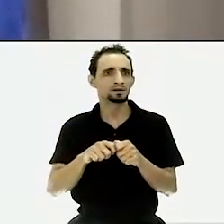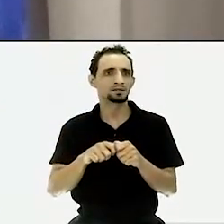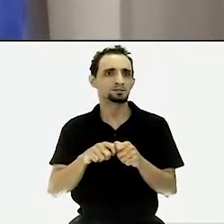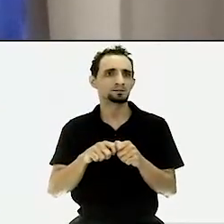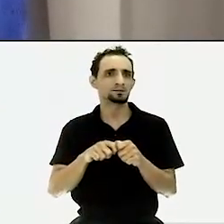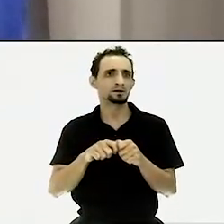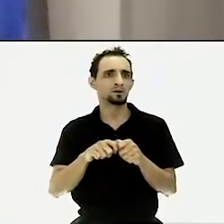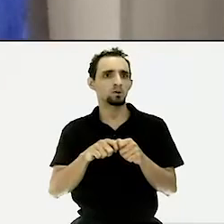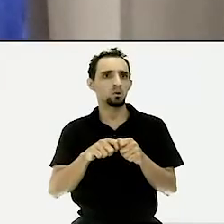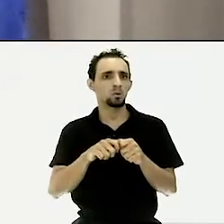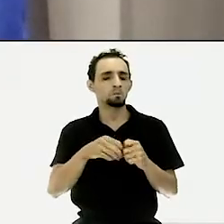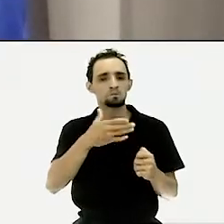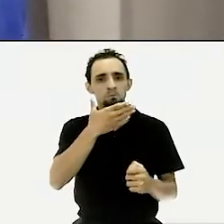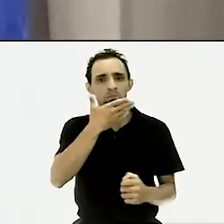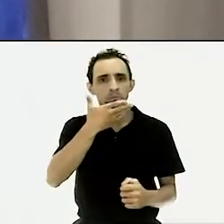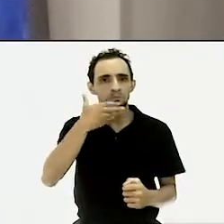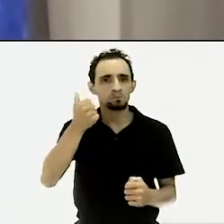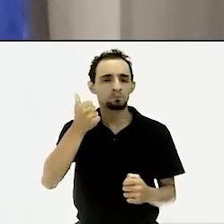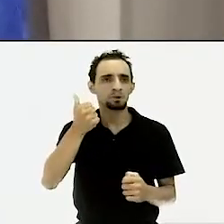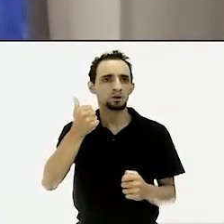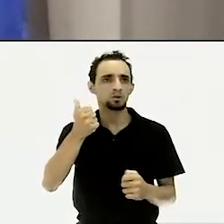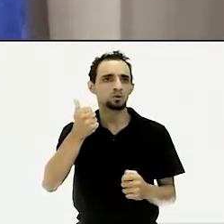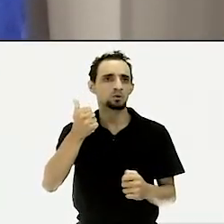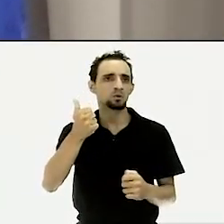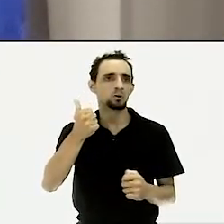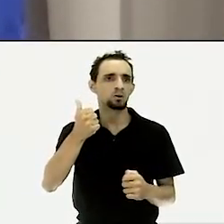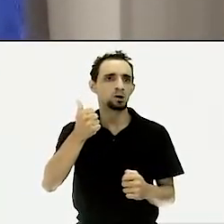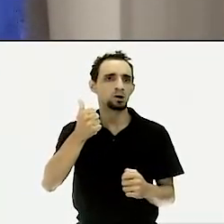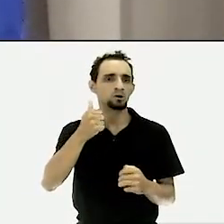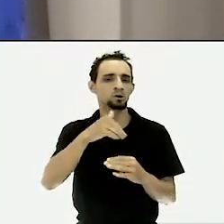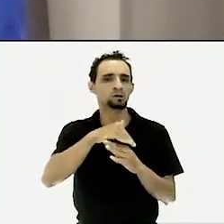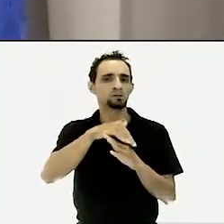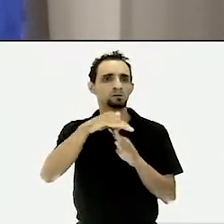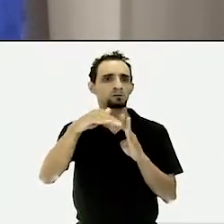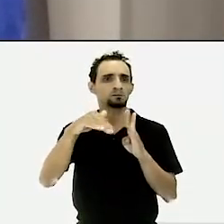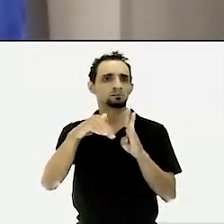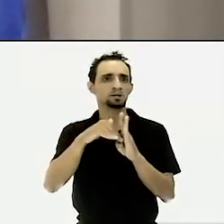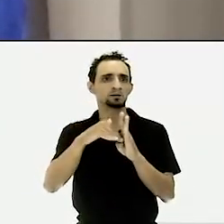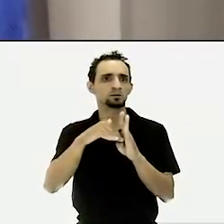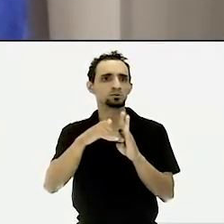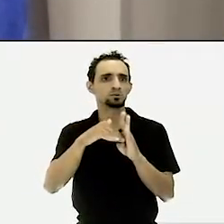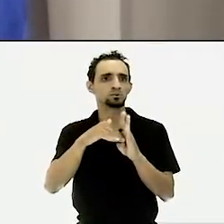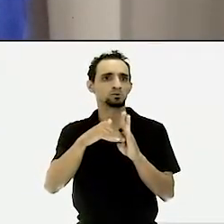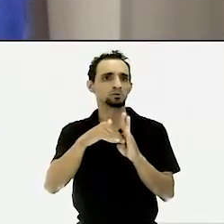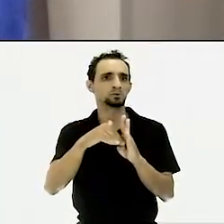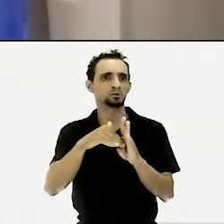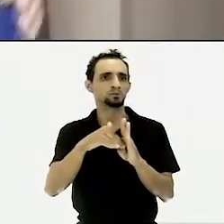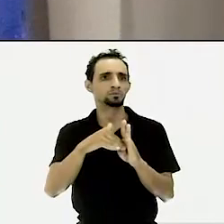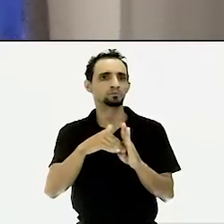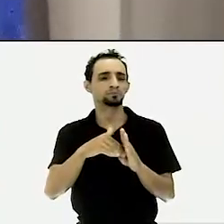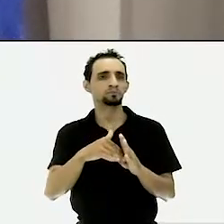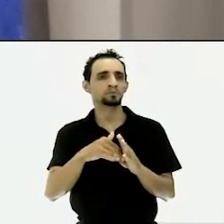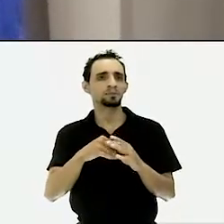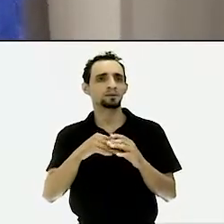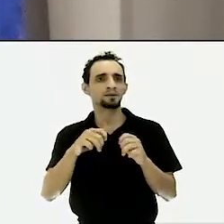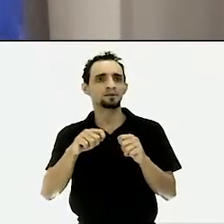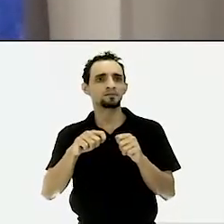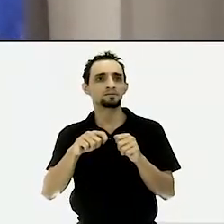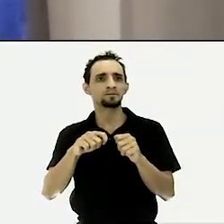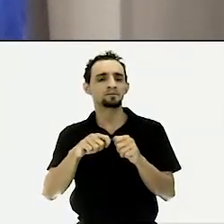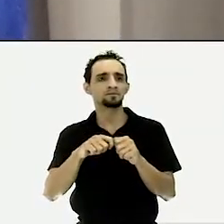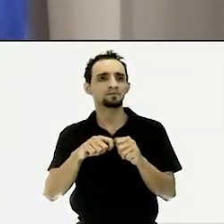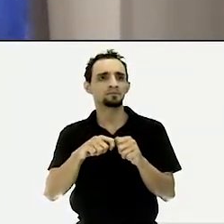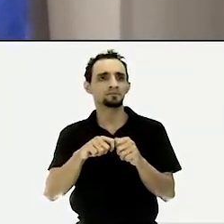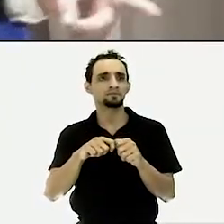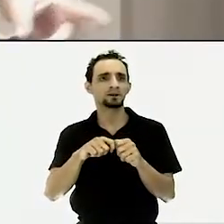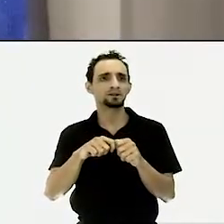jogar aqui. Ele estava no Friburguense, acho que acabou por lá, ele veio aqui tentar jogar. Aí, enquanto está por aqui, jogar o Amador,